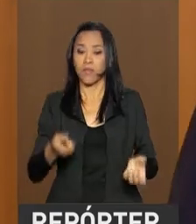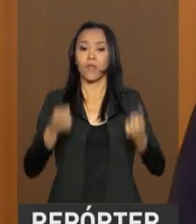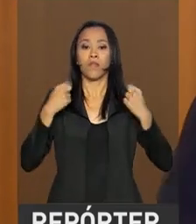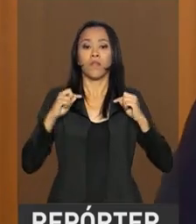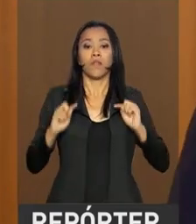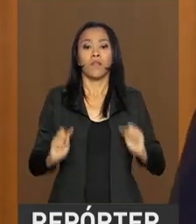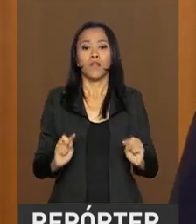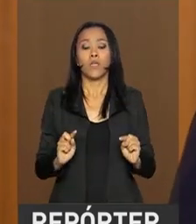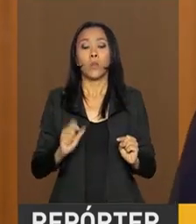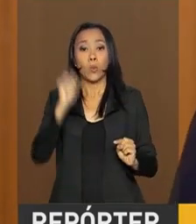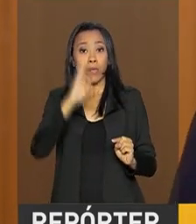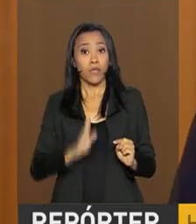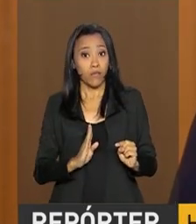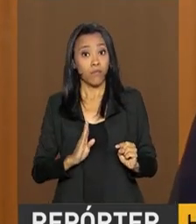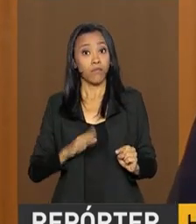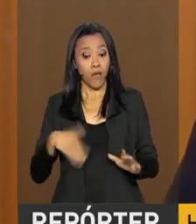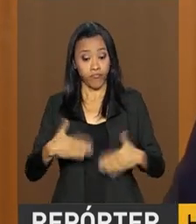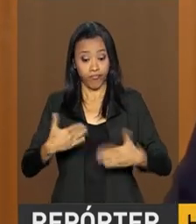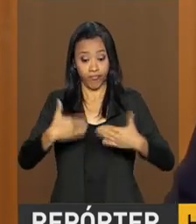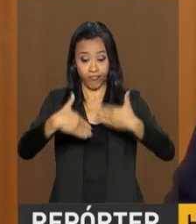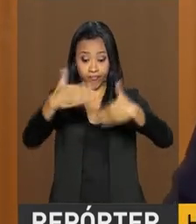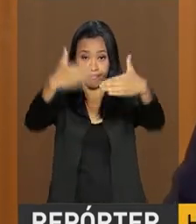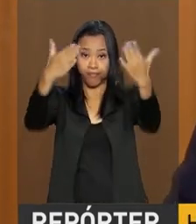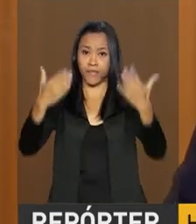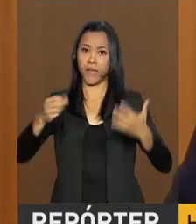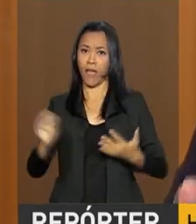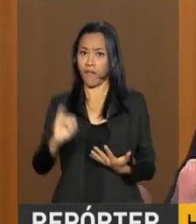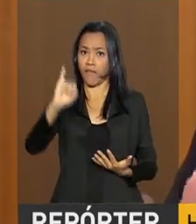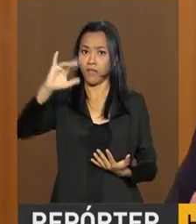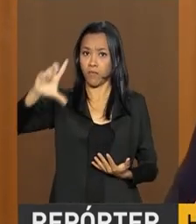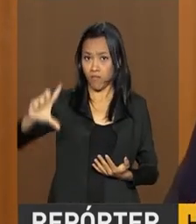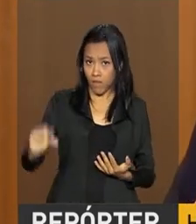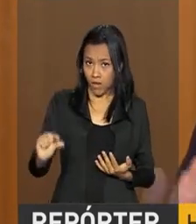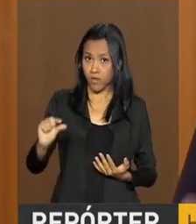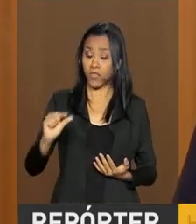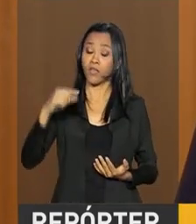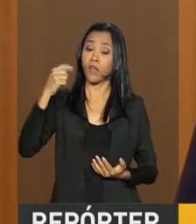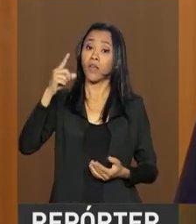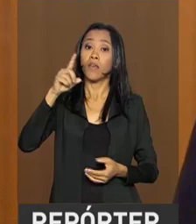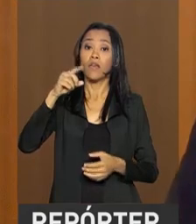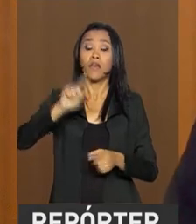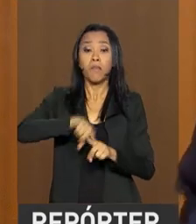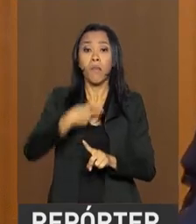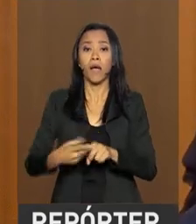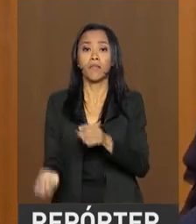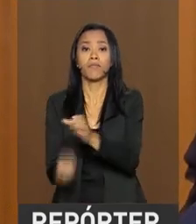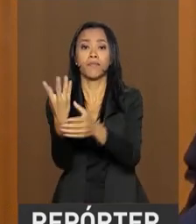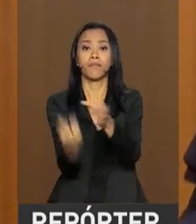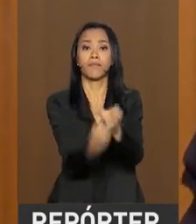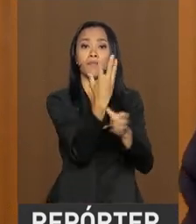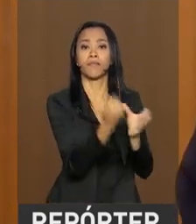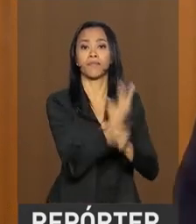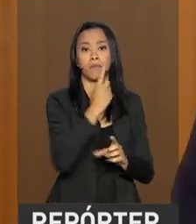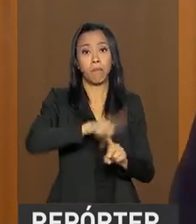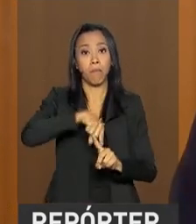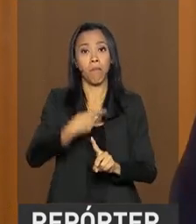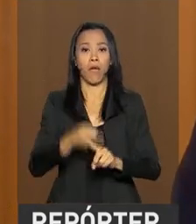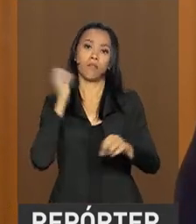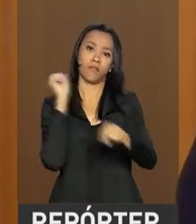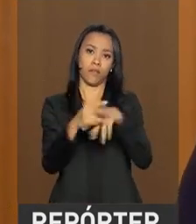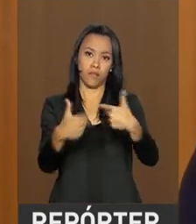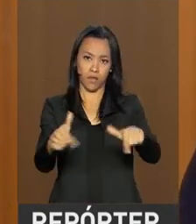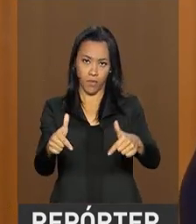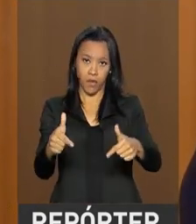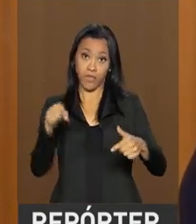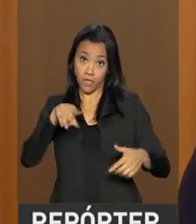curso a são borja se cada vez criando mais emprego isso é muito importante porque em última análise